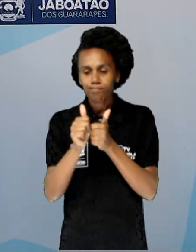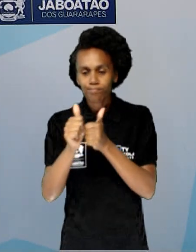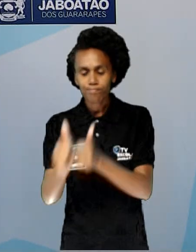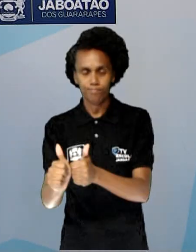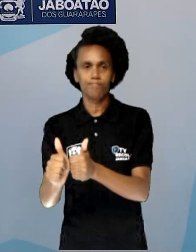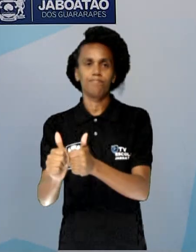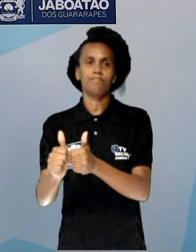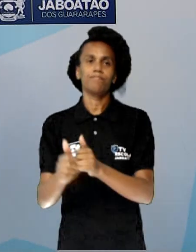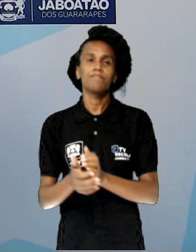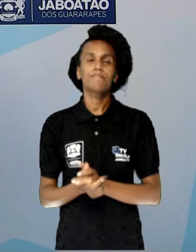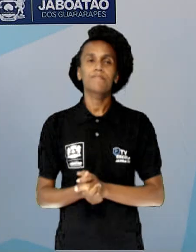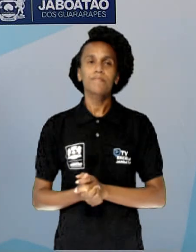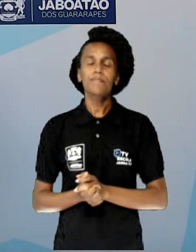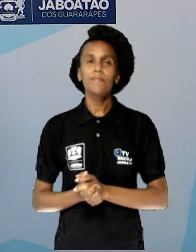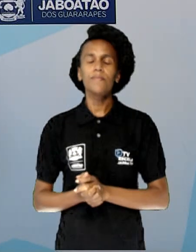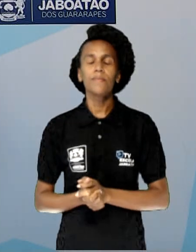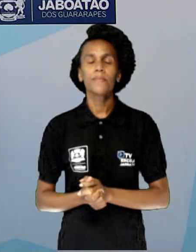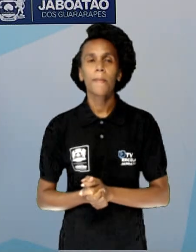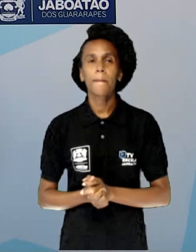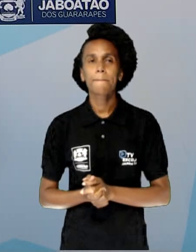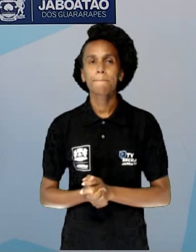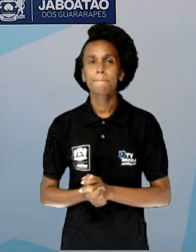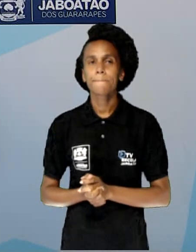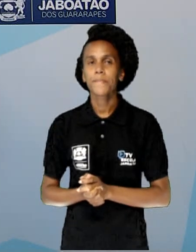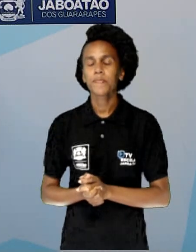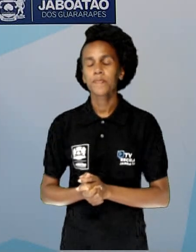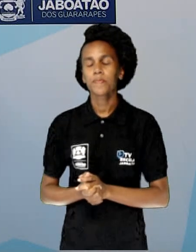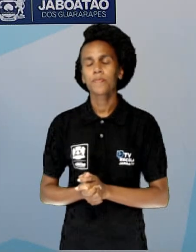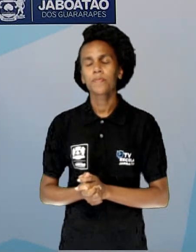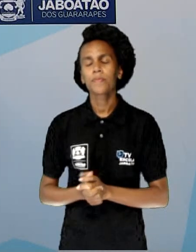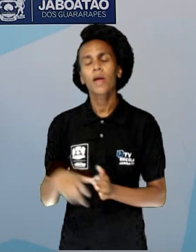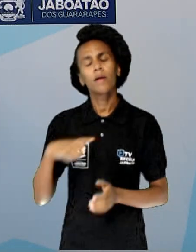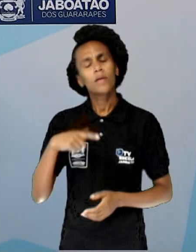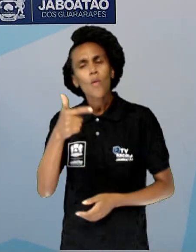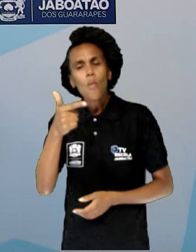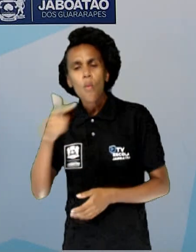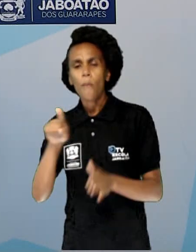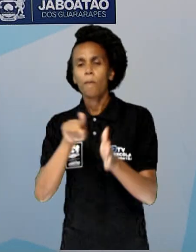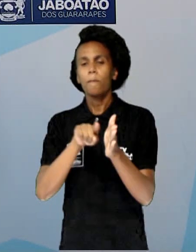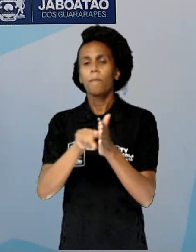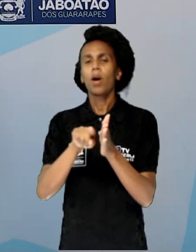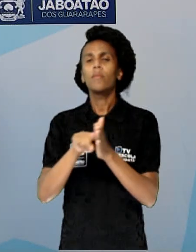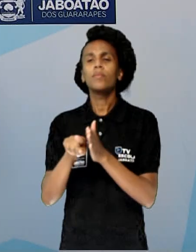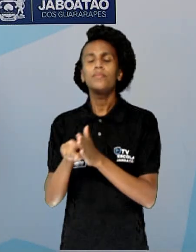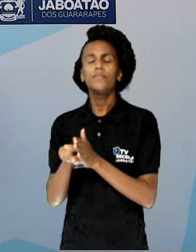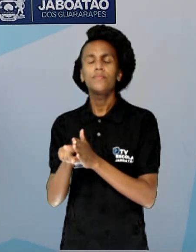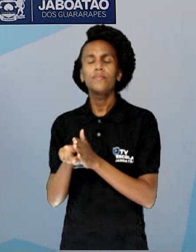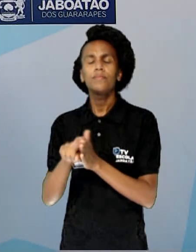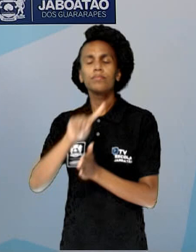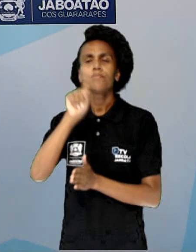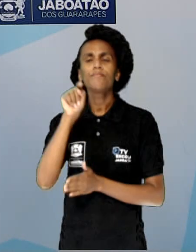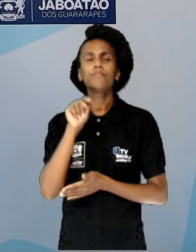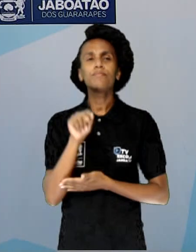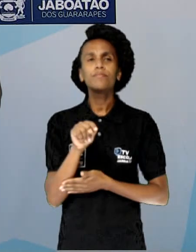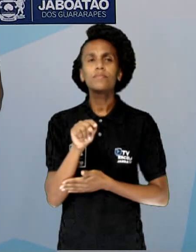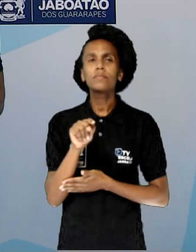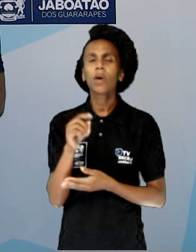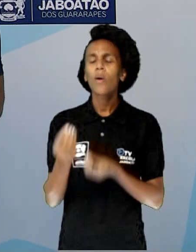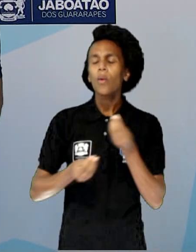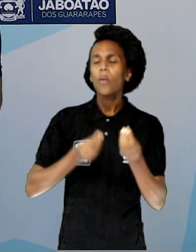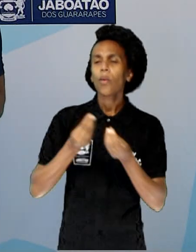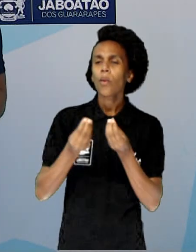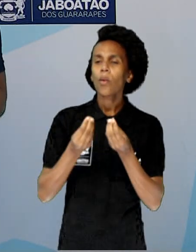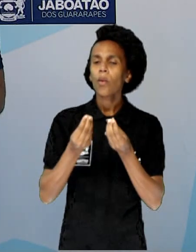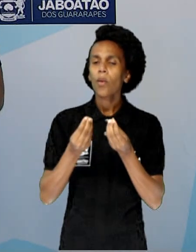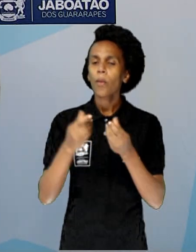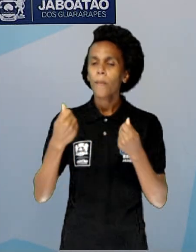aí vemos outro questionamento. A gente já sabe agora as características, mas como eu devo começar uma biografia? Suponhamos